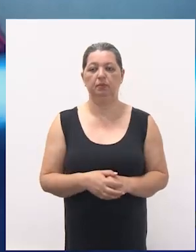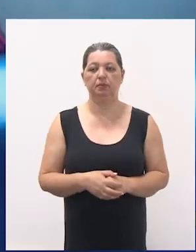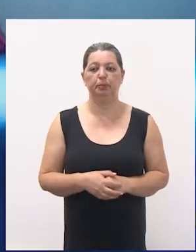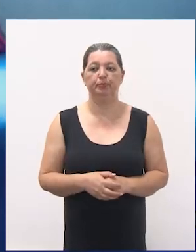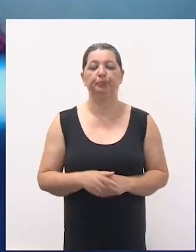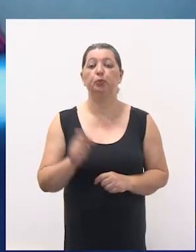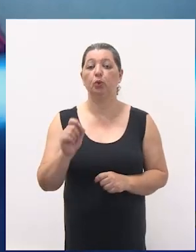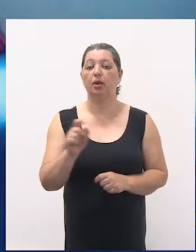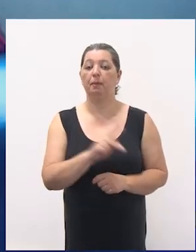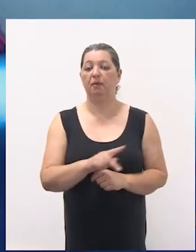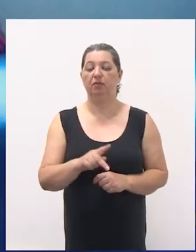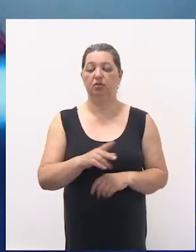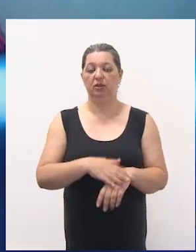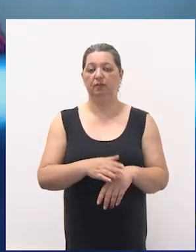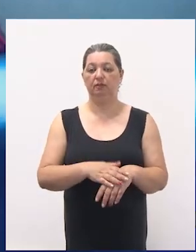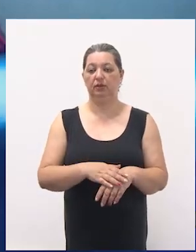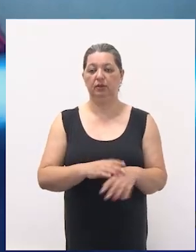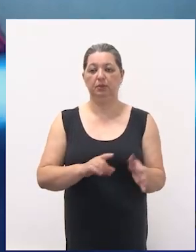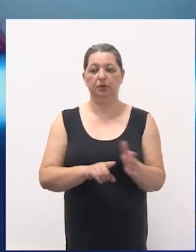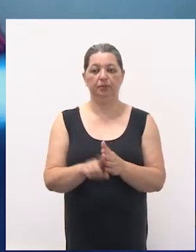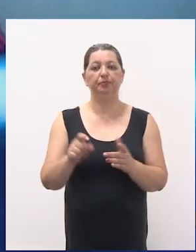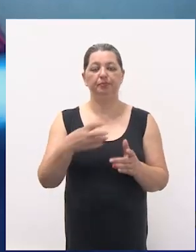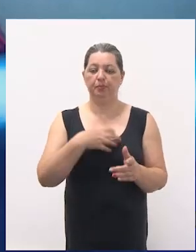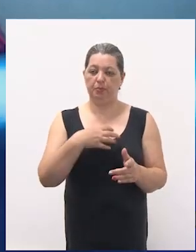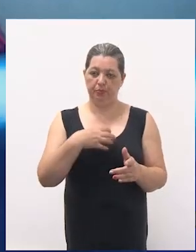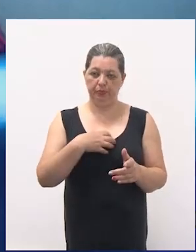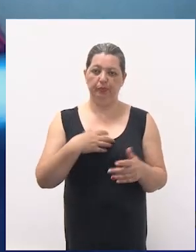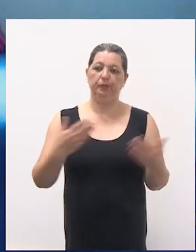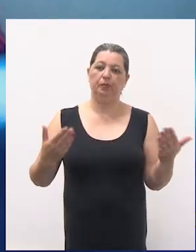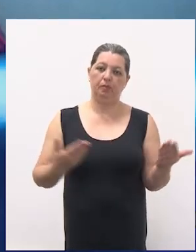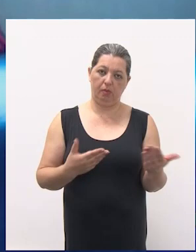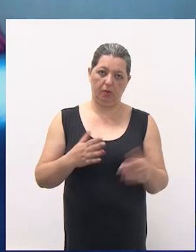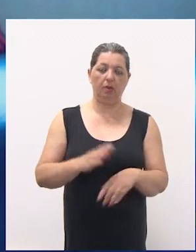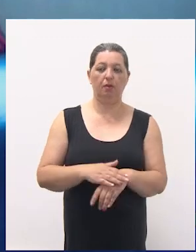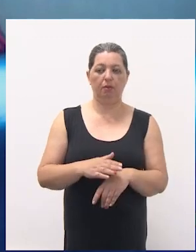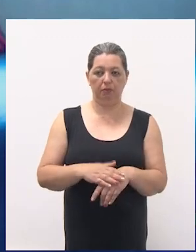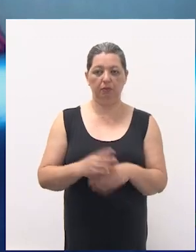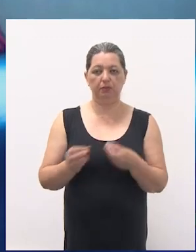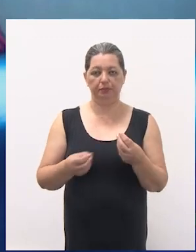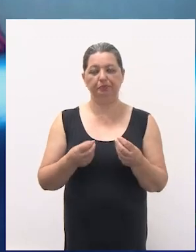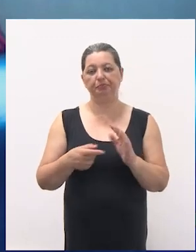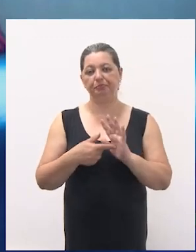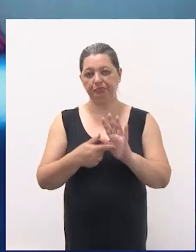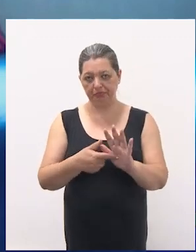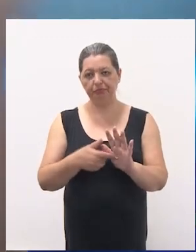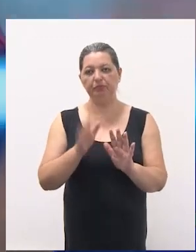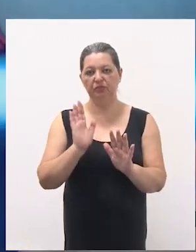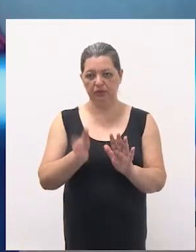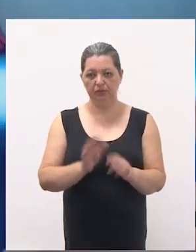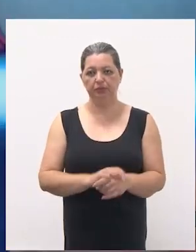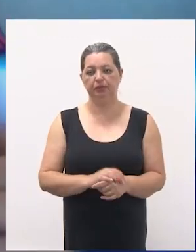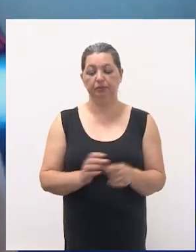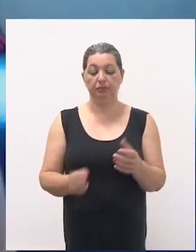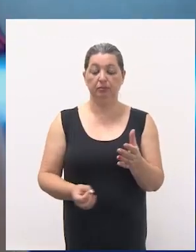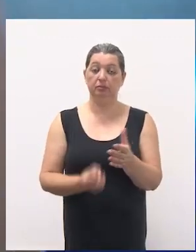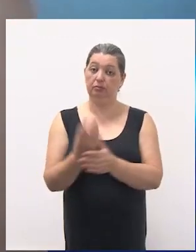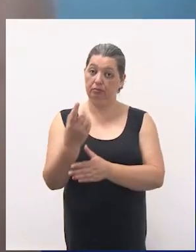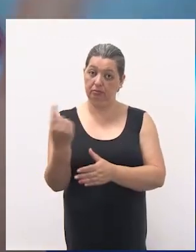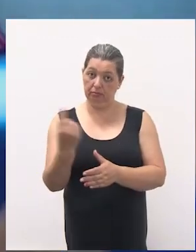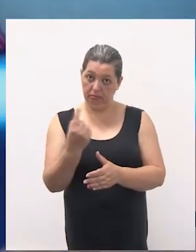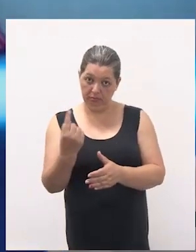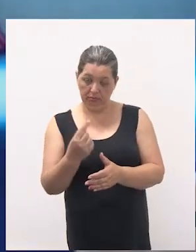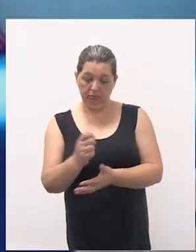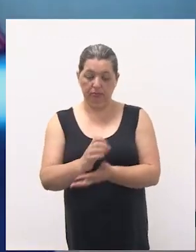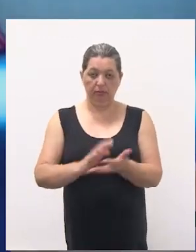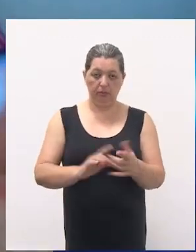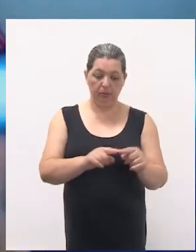professora. Essa é a forma como a gente tem hoje de fazer, como o Giovanni mostrou. Então, você primeiro cria a atividade em